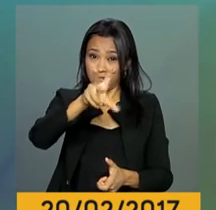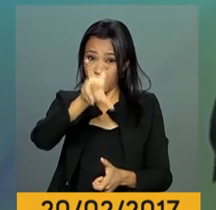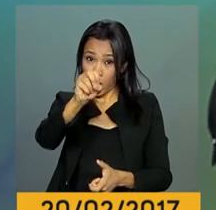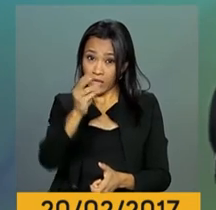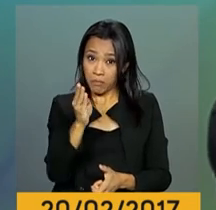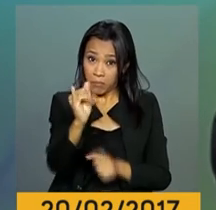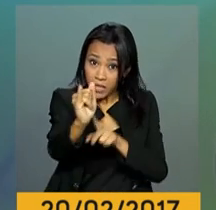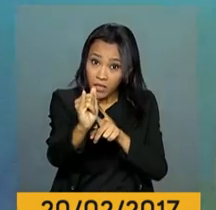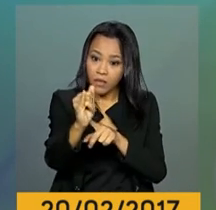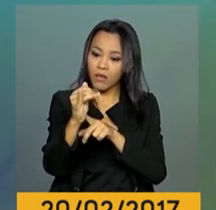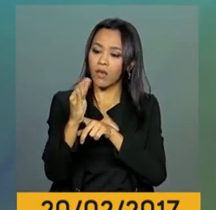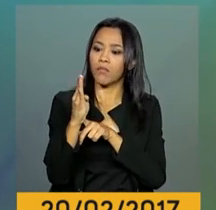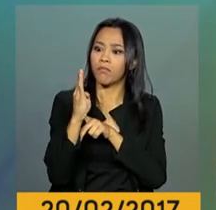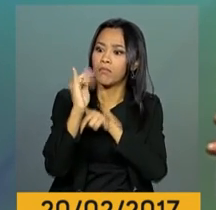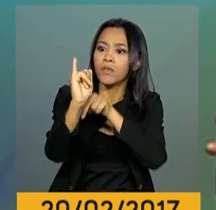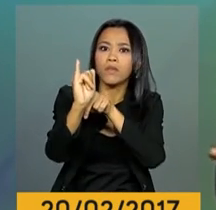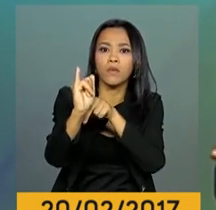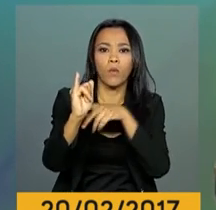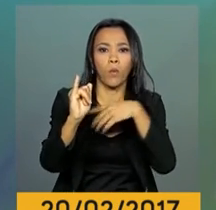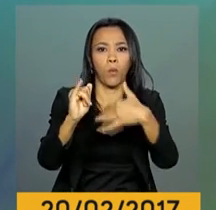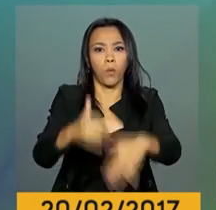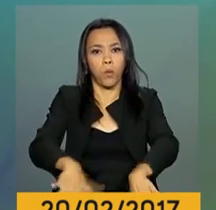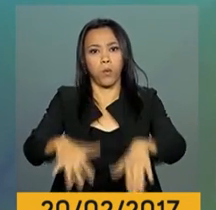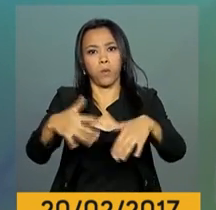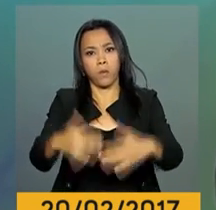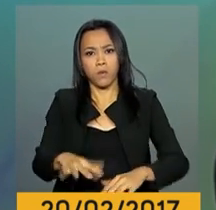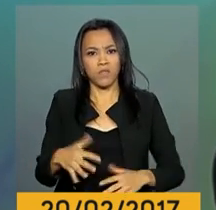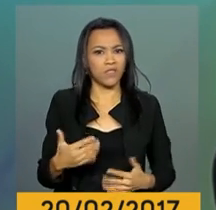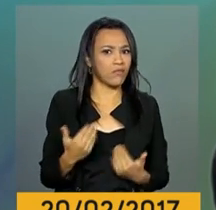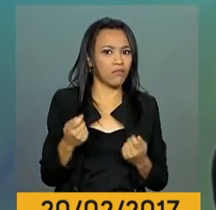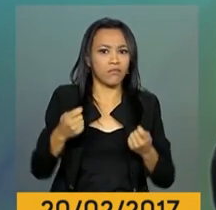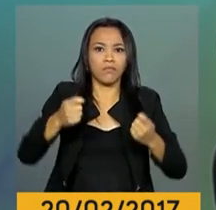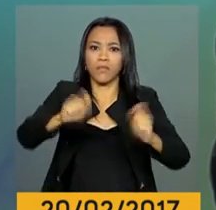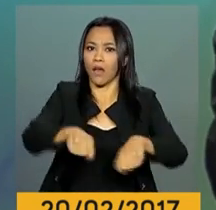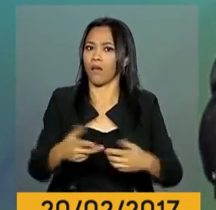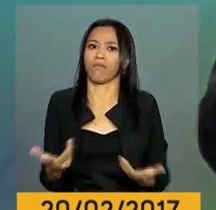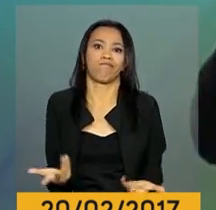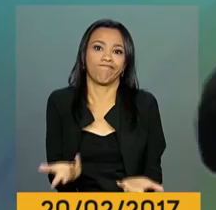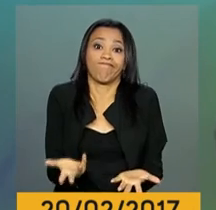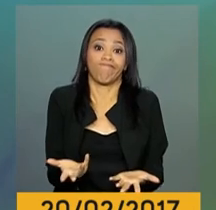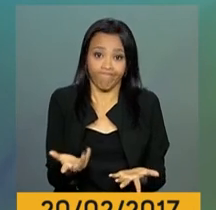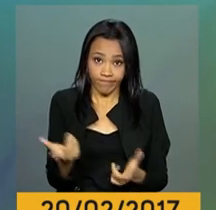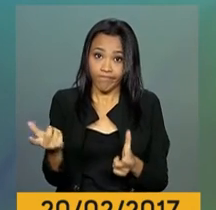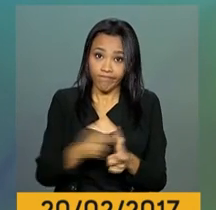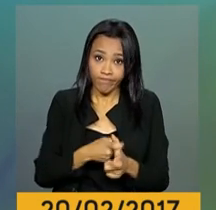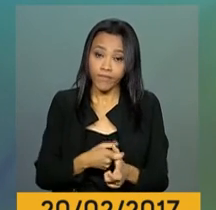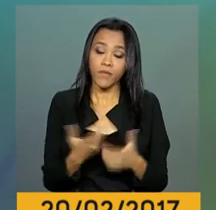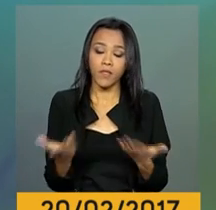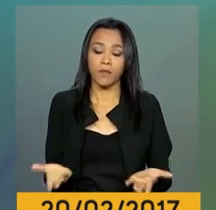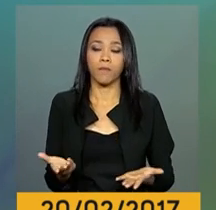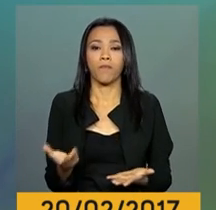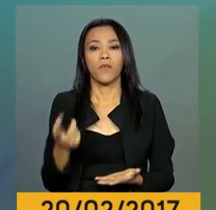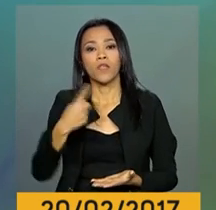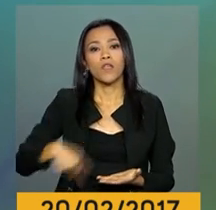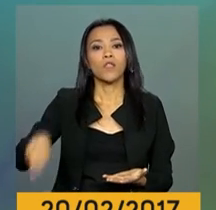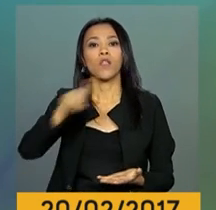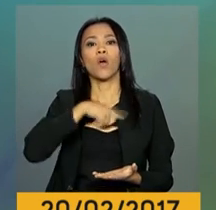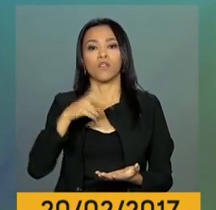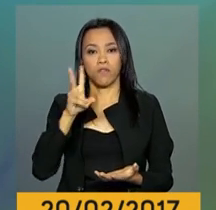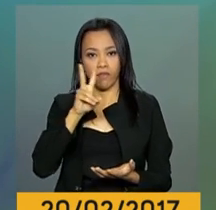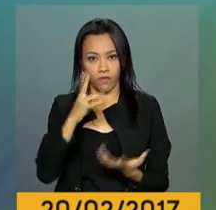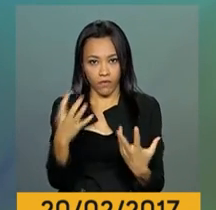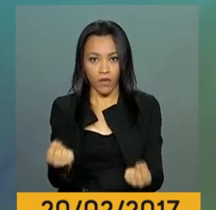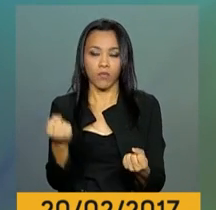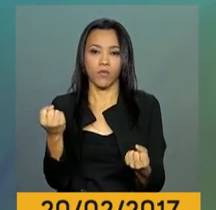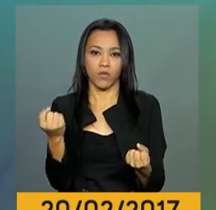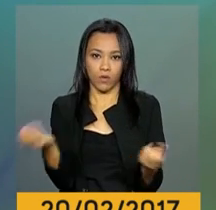150 bilhões. Isso é insuportável para qualquer sistema. Então, de fora parte da circunstância de que nós vamos preservar,